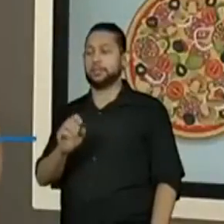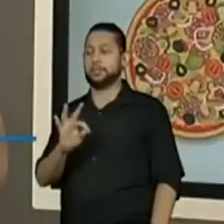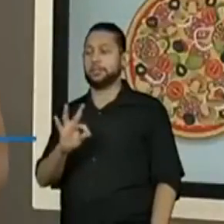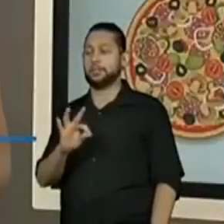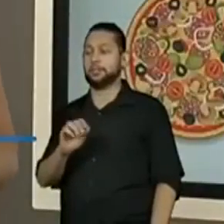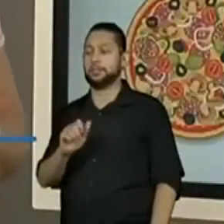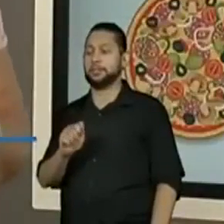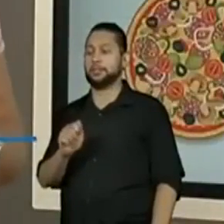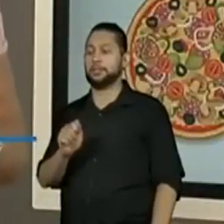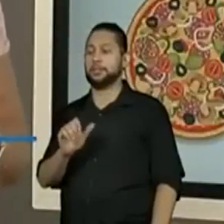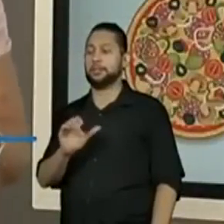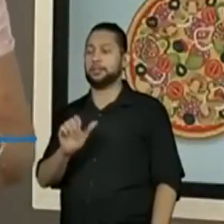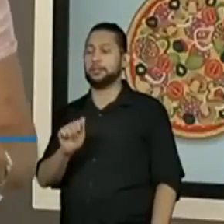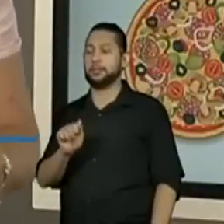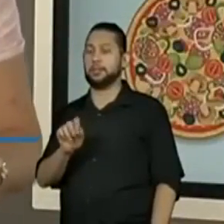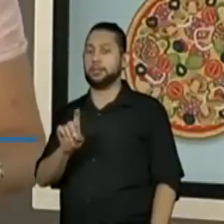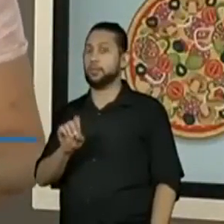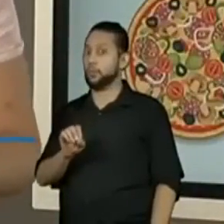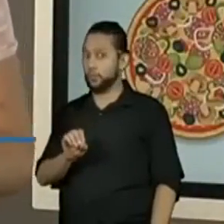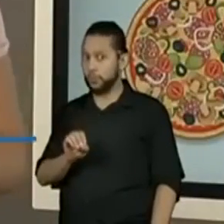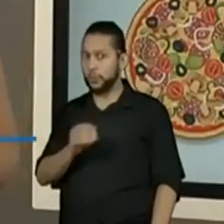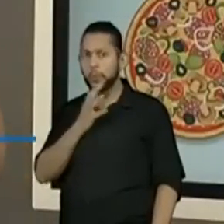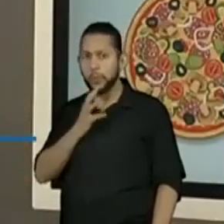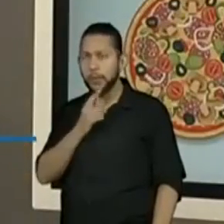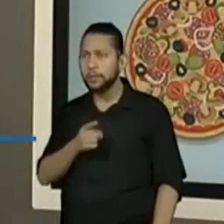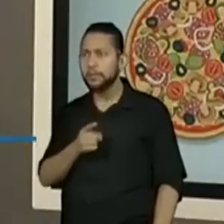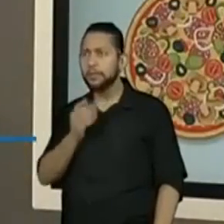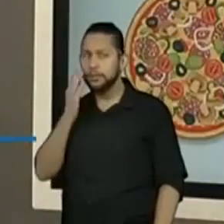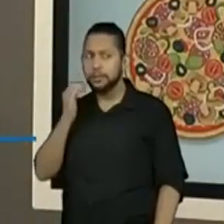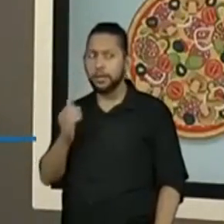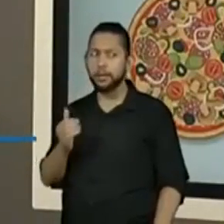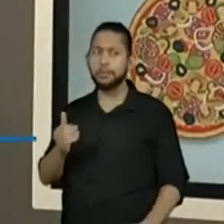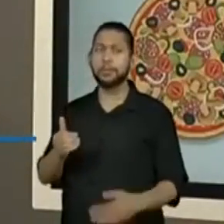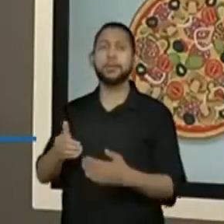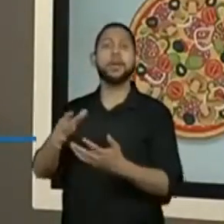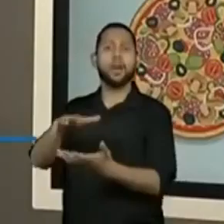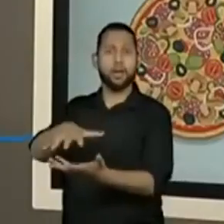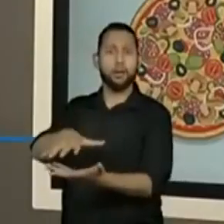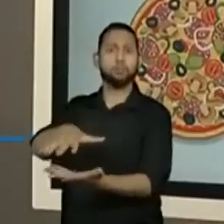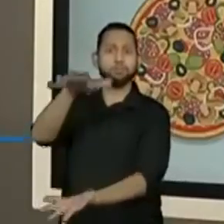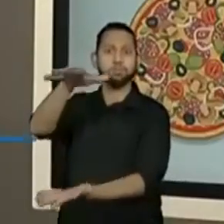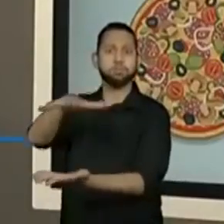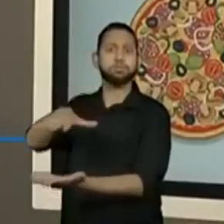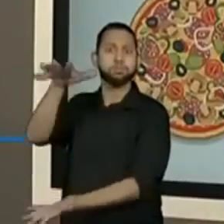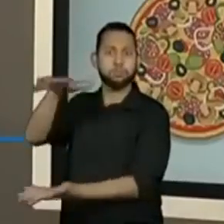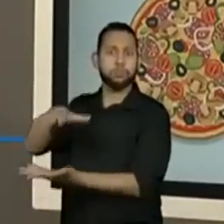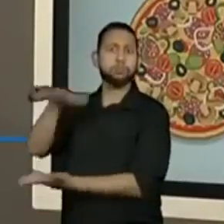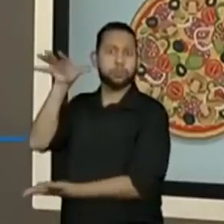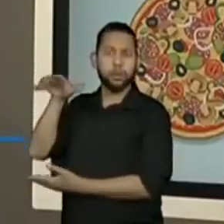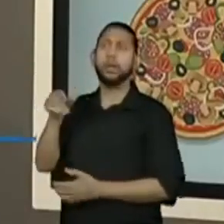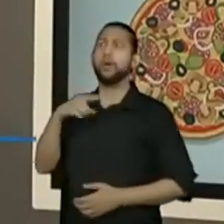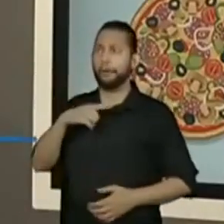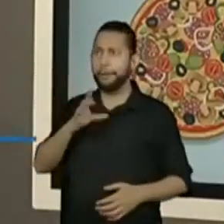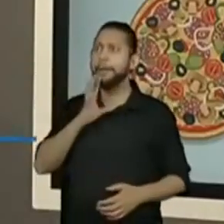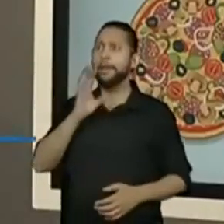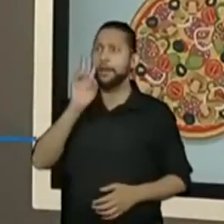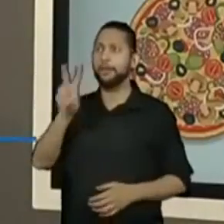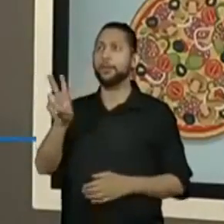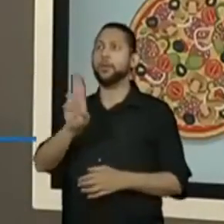crianças será que as crianças sabem estão colocando até o nome de alguns dos supermercados